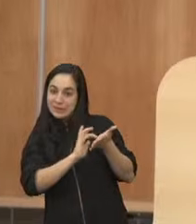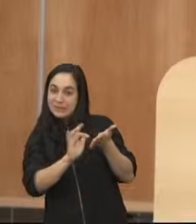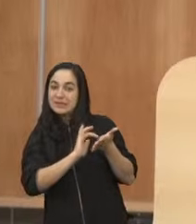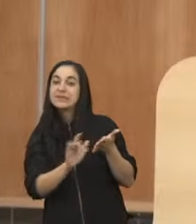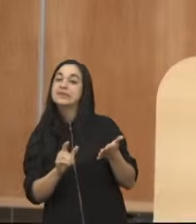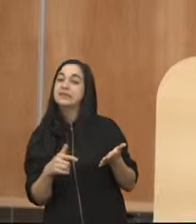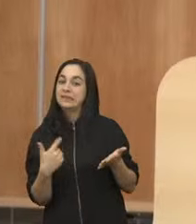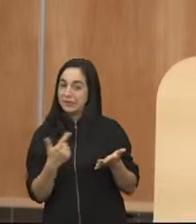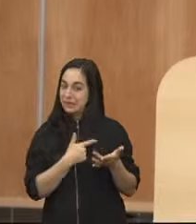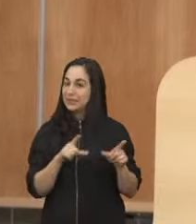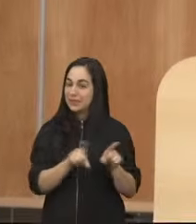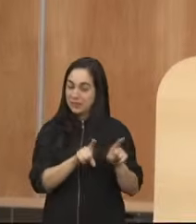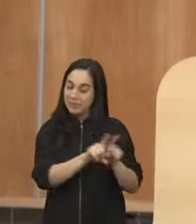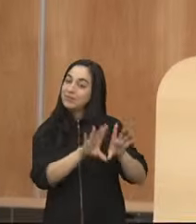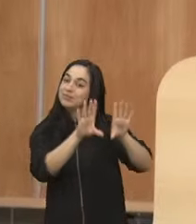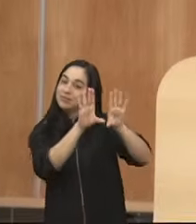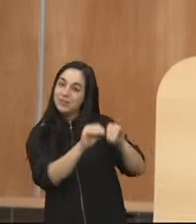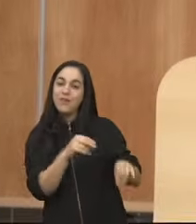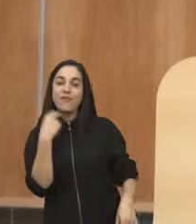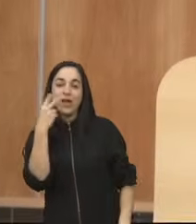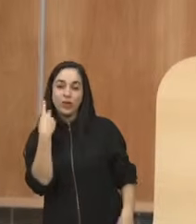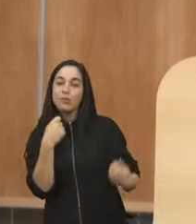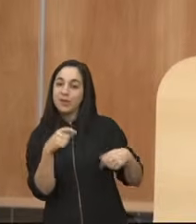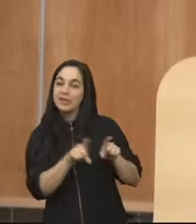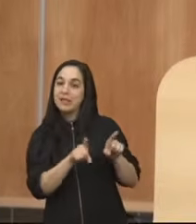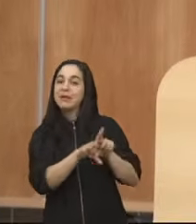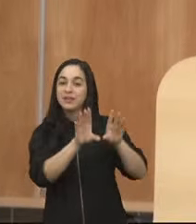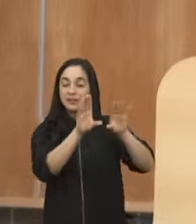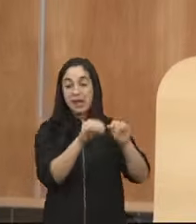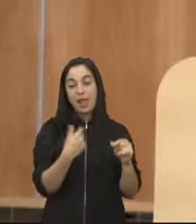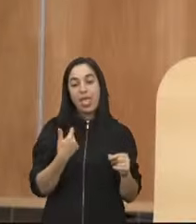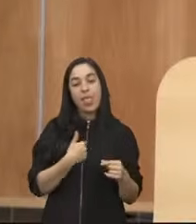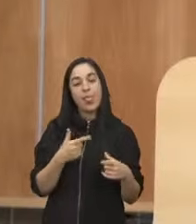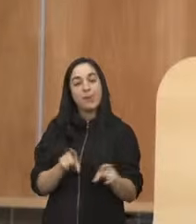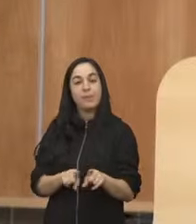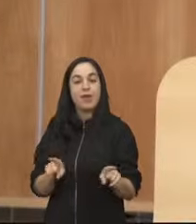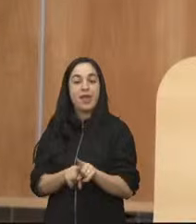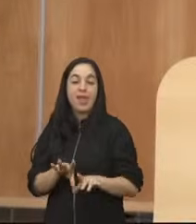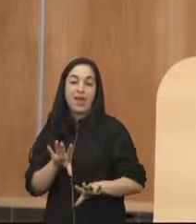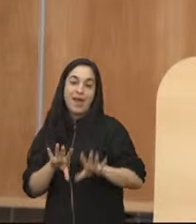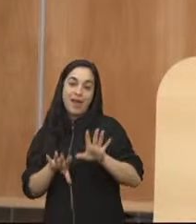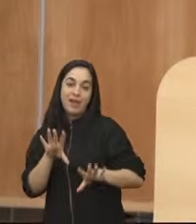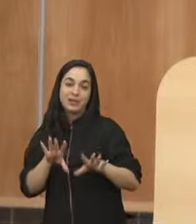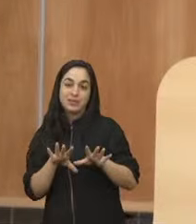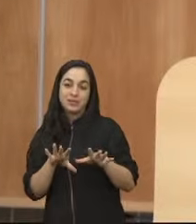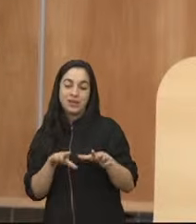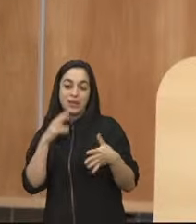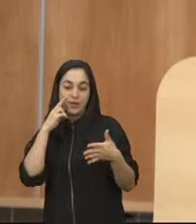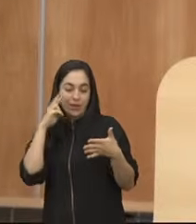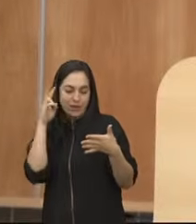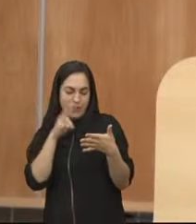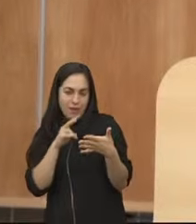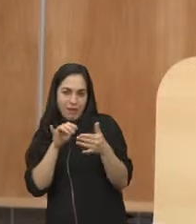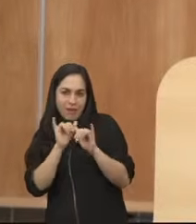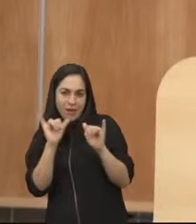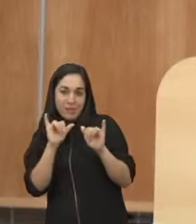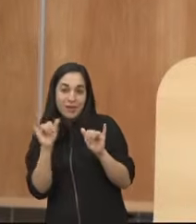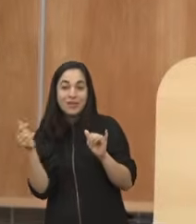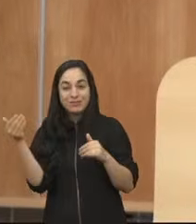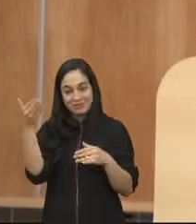né? Porque tem muitos vereadores aí, inclusive eu, que ficamos antenados nas notícias para poder vir debater